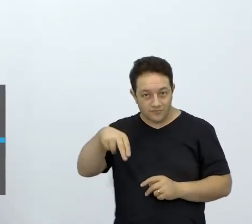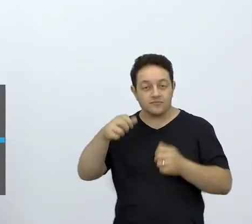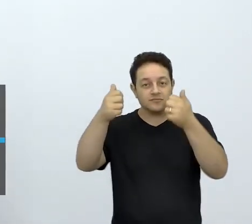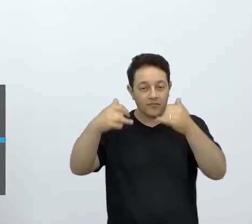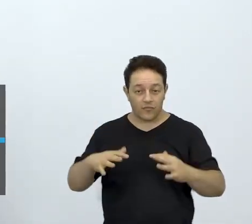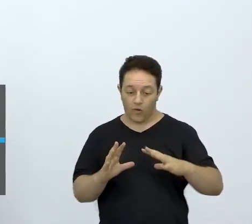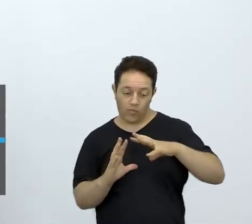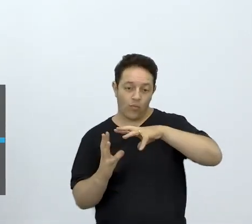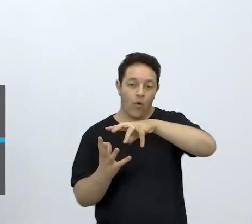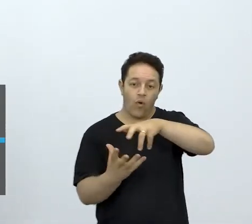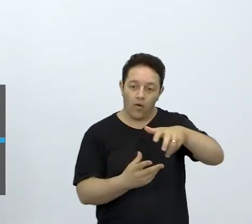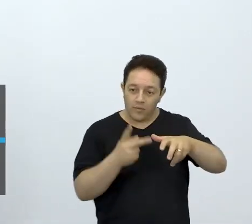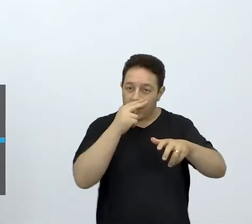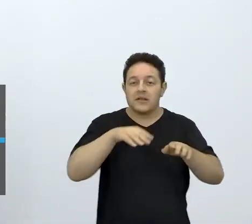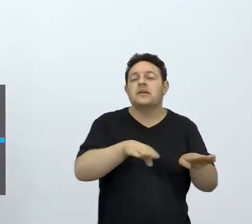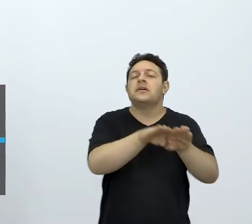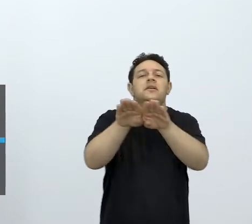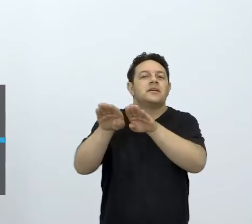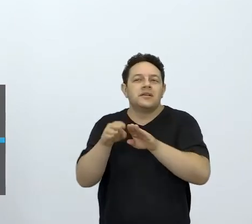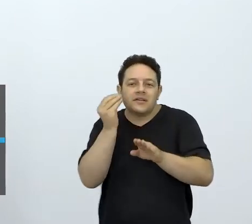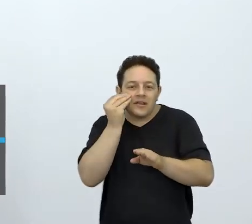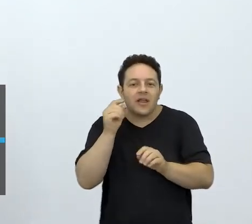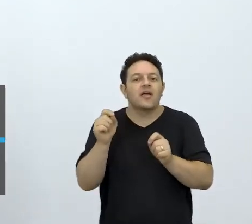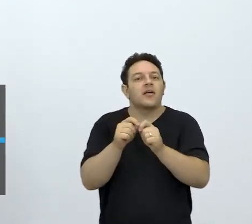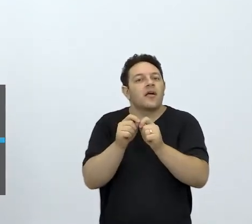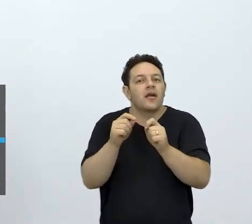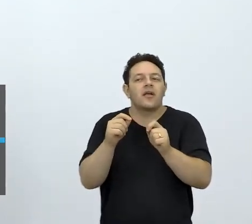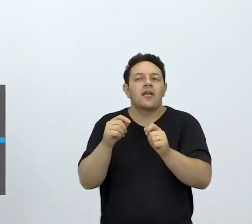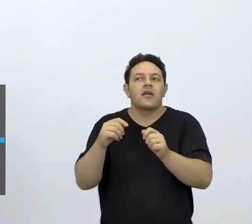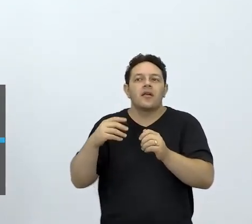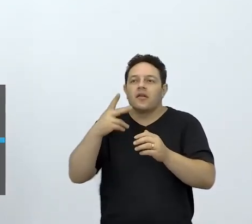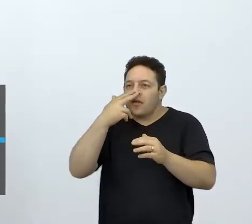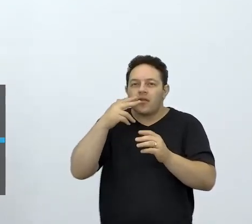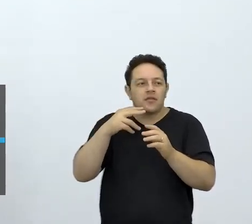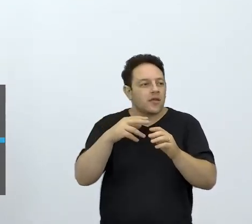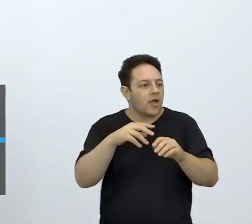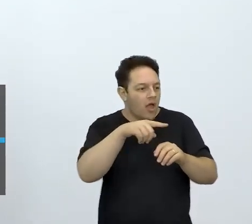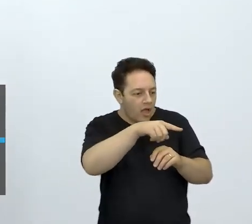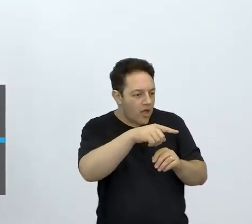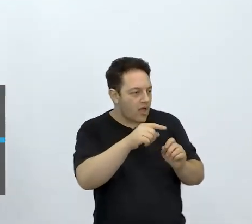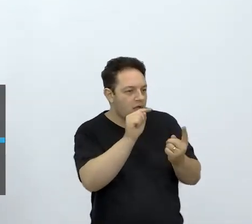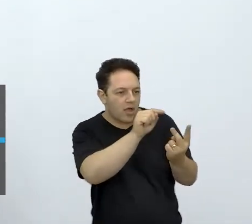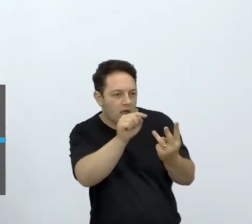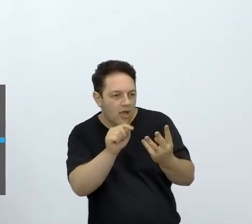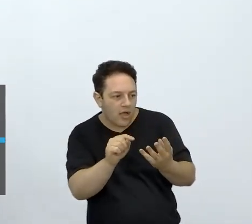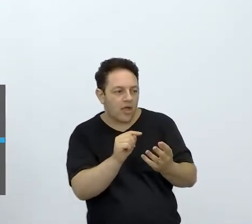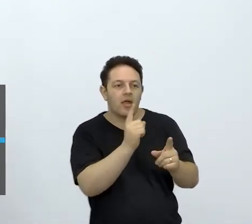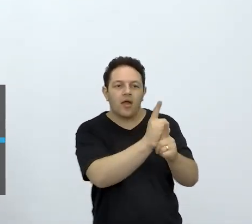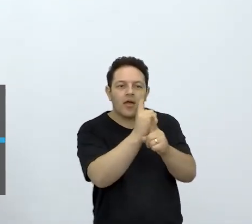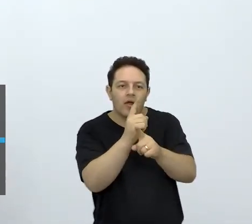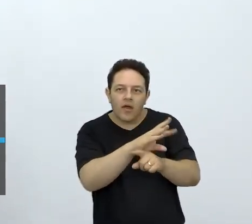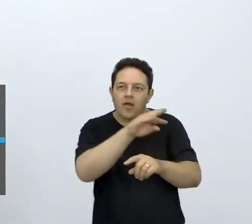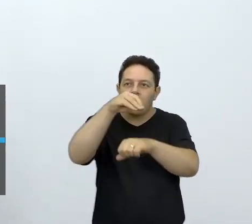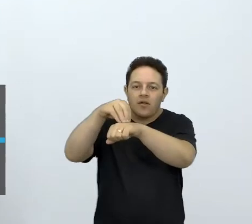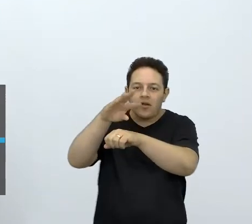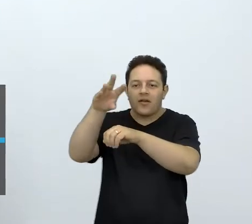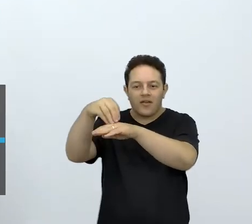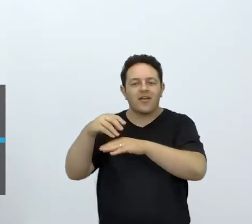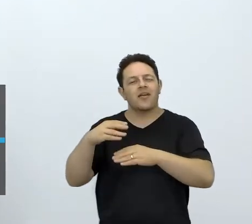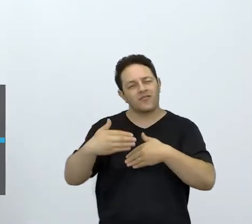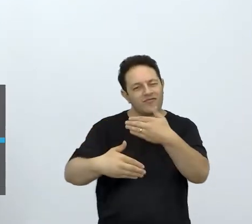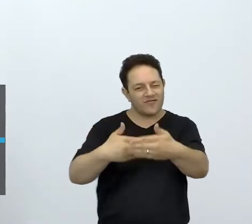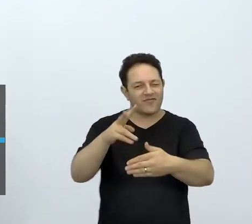globalização, né, acaba produzindo um trânsito desses elementos né, que ele vai discutir, vai continuar discutindo. Esse vídeo está